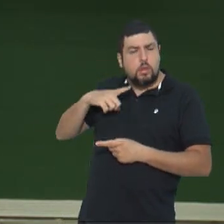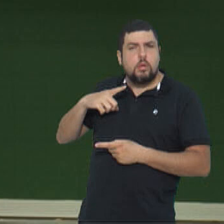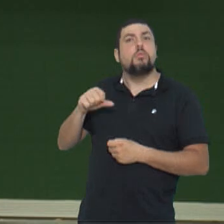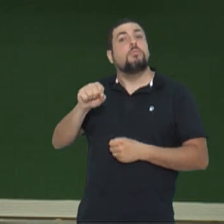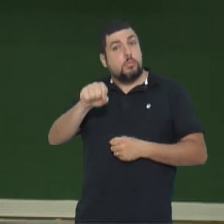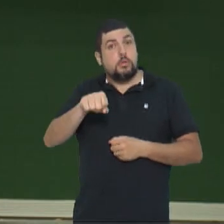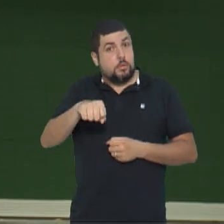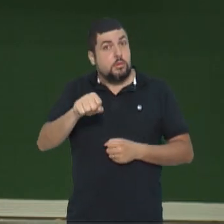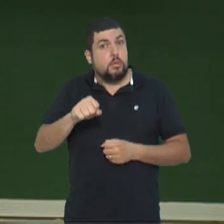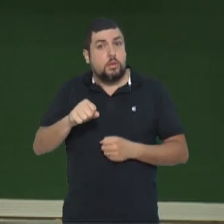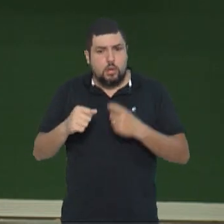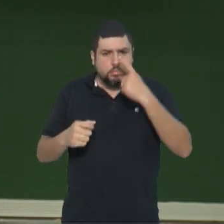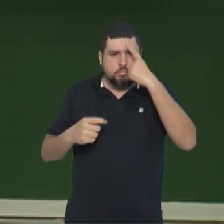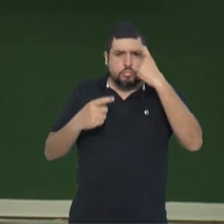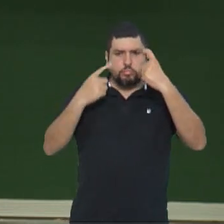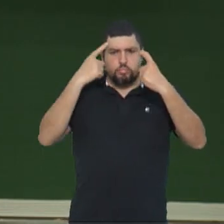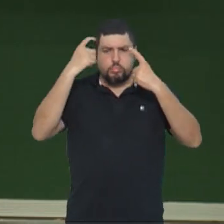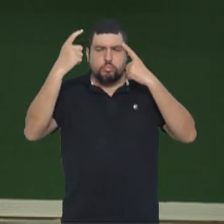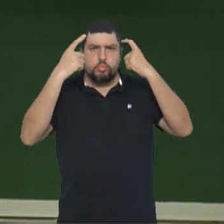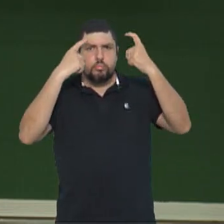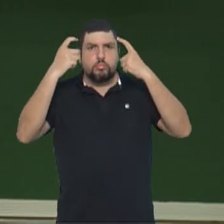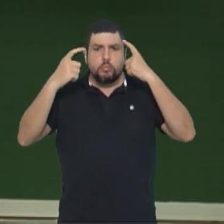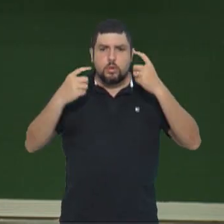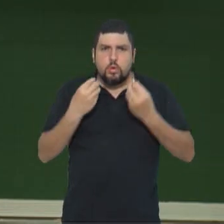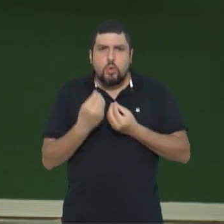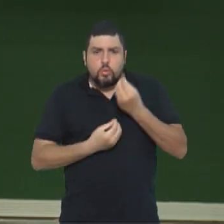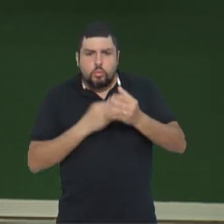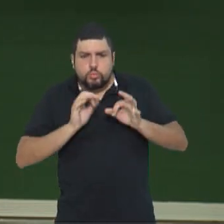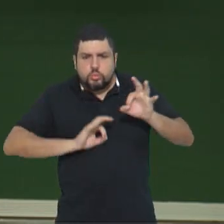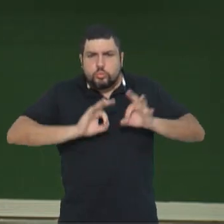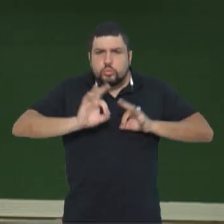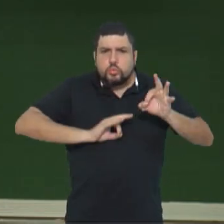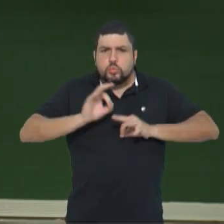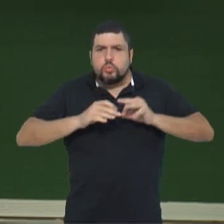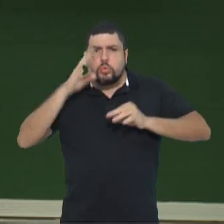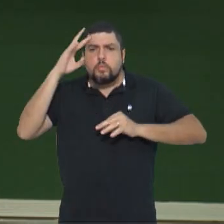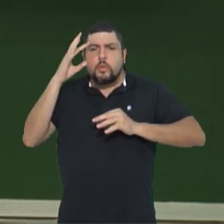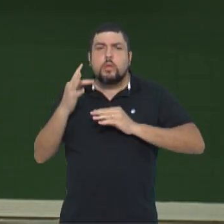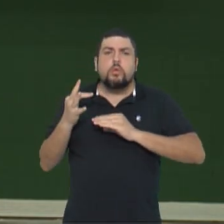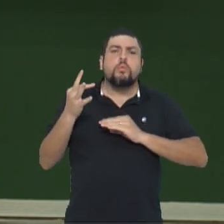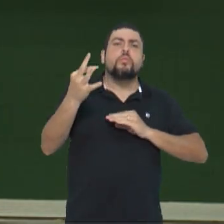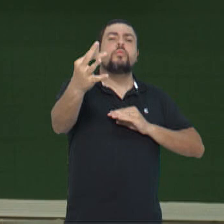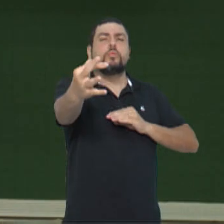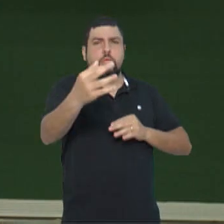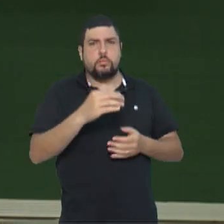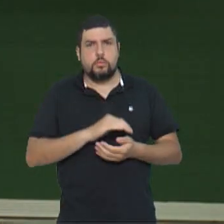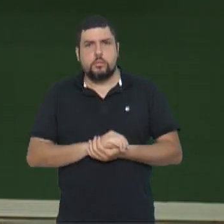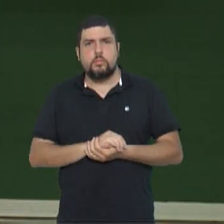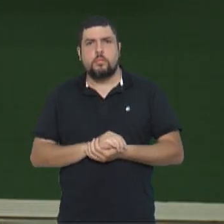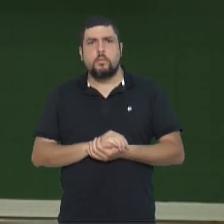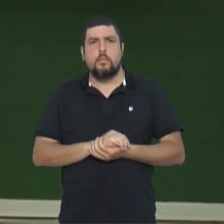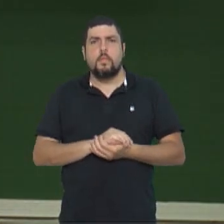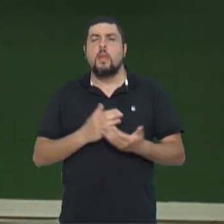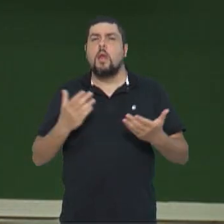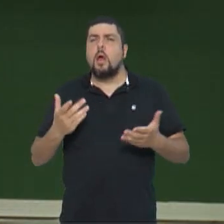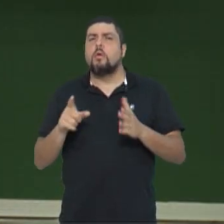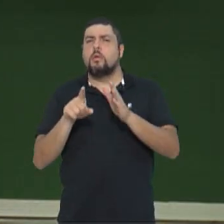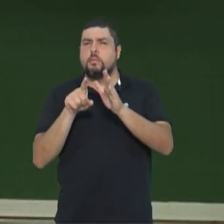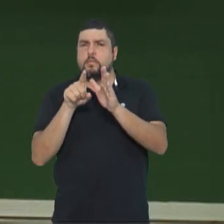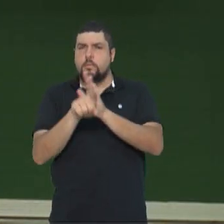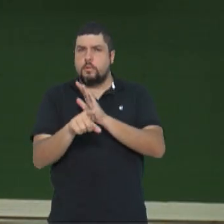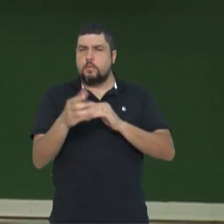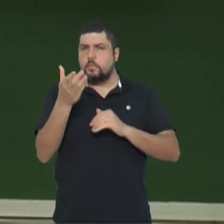Ele conseguiu construir muitas coisas e pensar a construção delas aí para um futuro. Então, nesse sentido, a pergunta que eu faço para